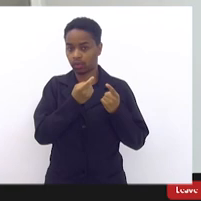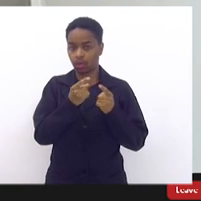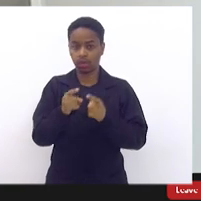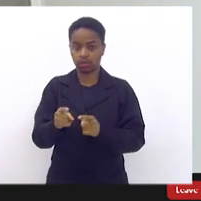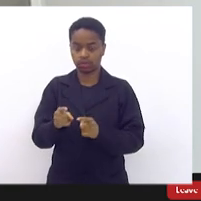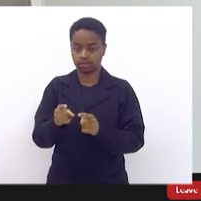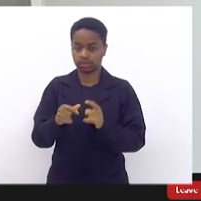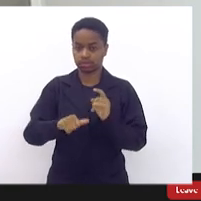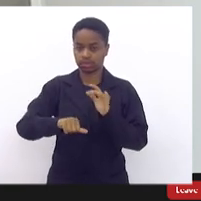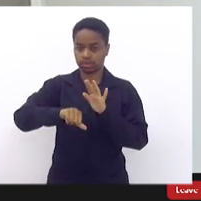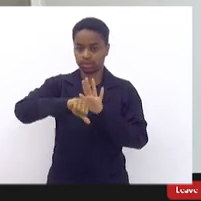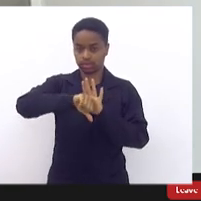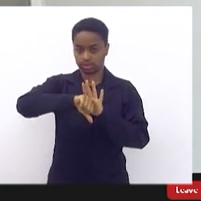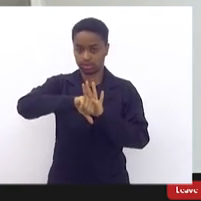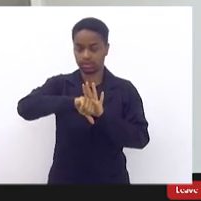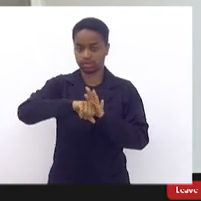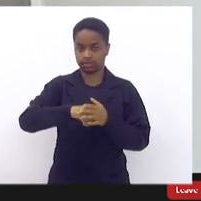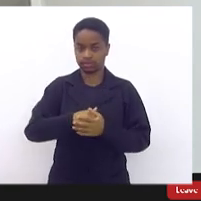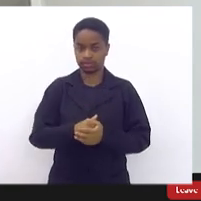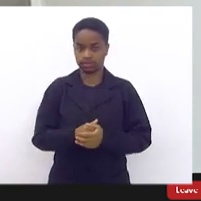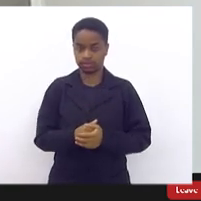criminalização,